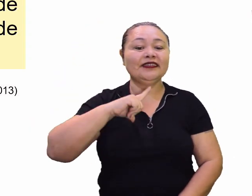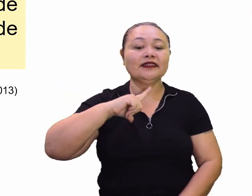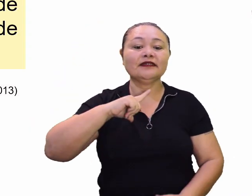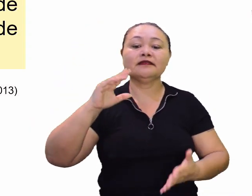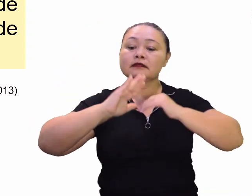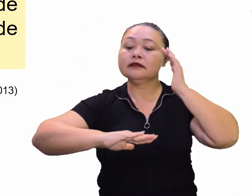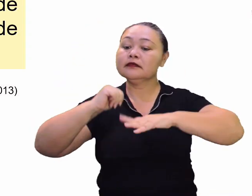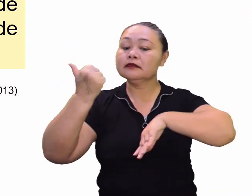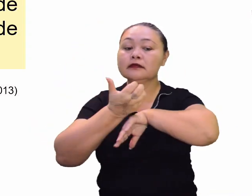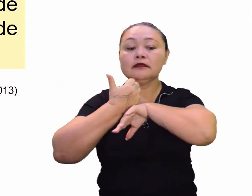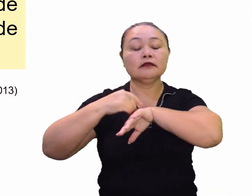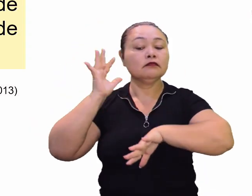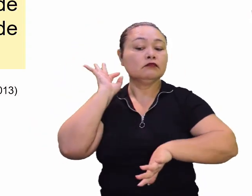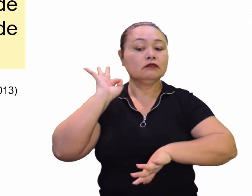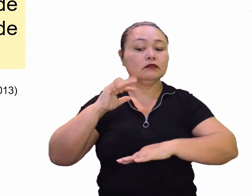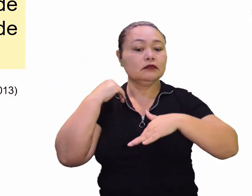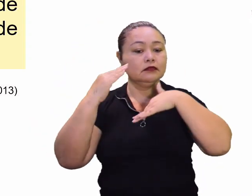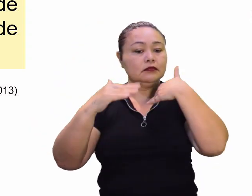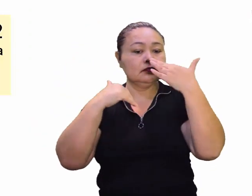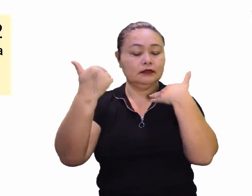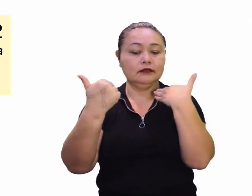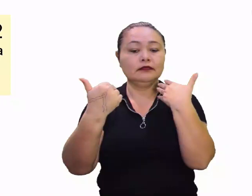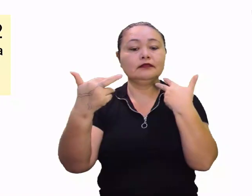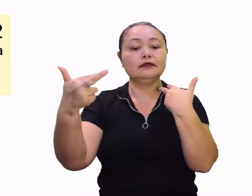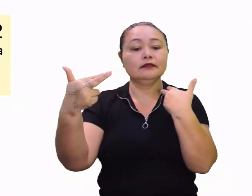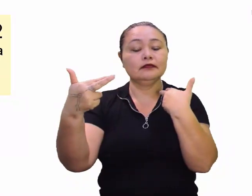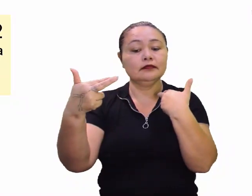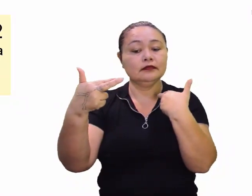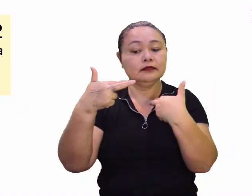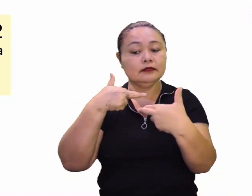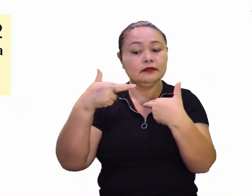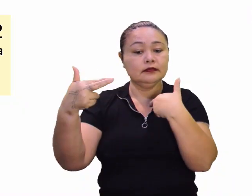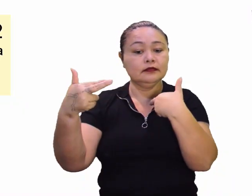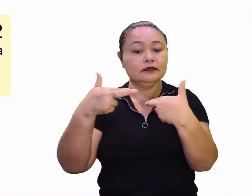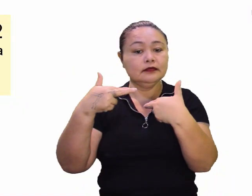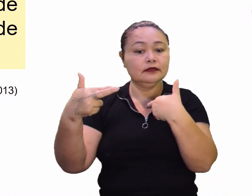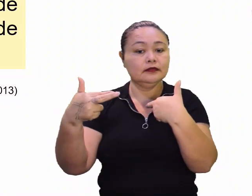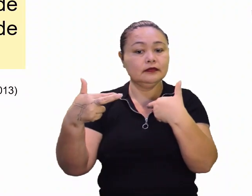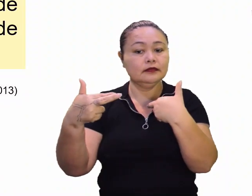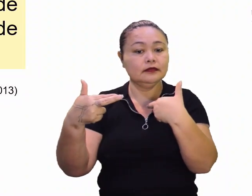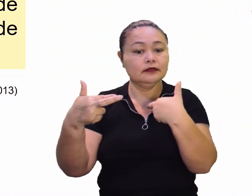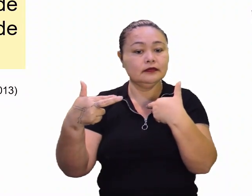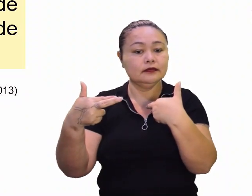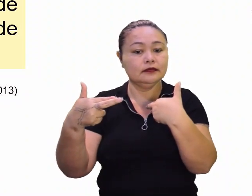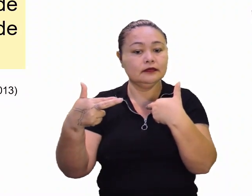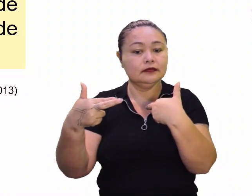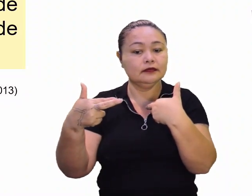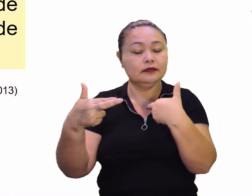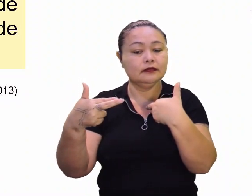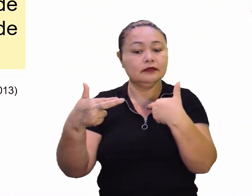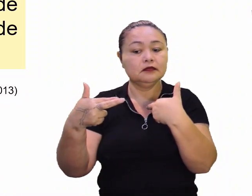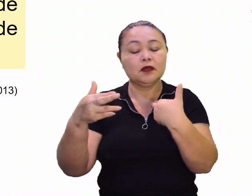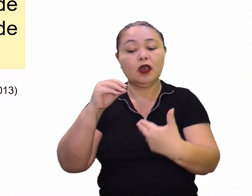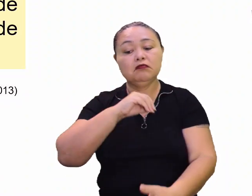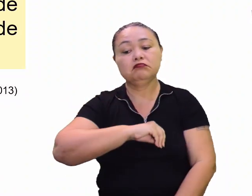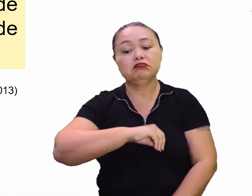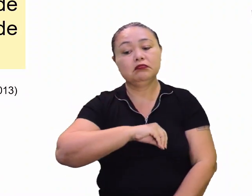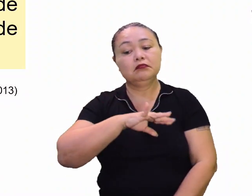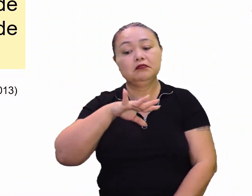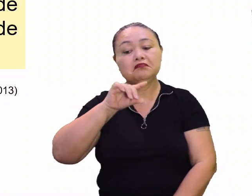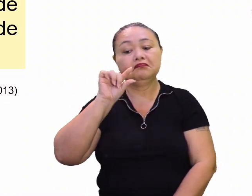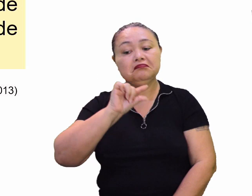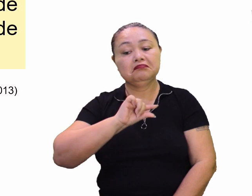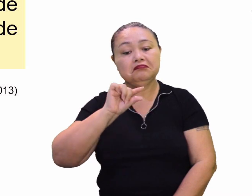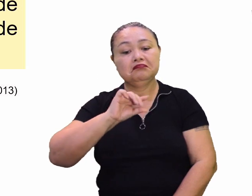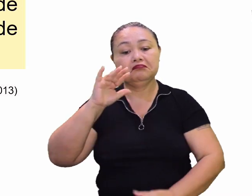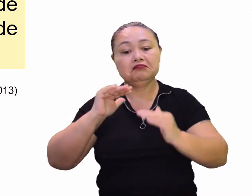de profissionais altamente qualificados e relativamente mal remunerados, de